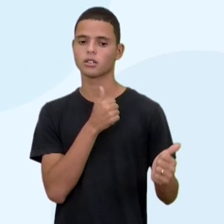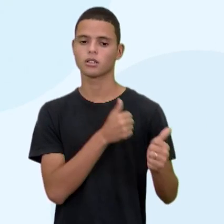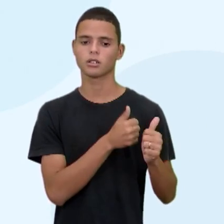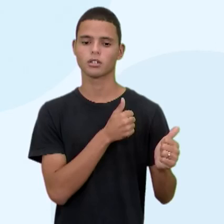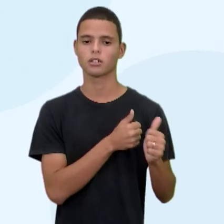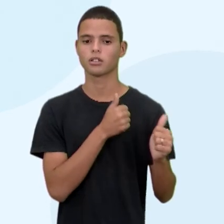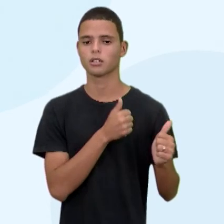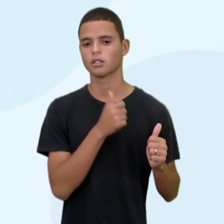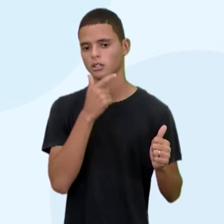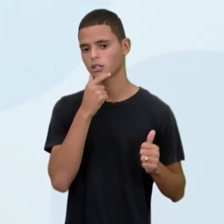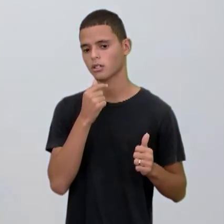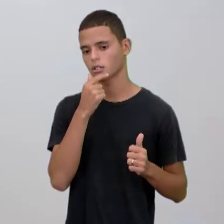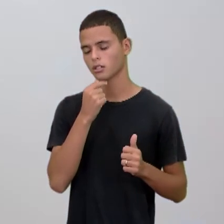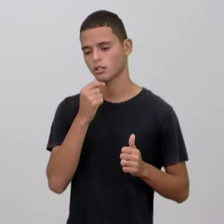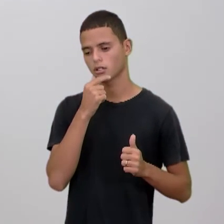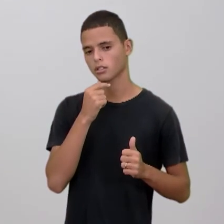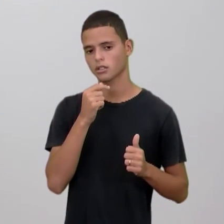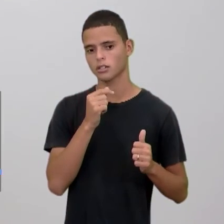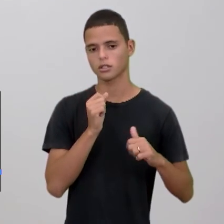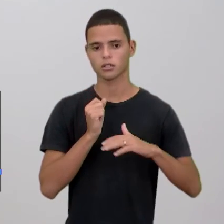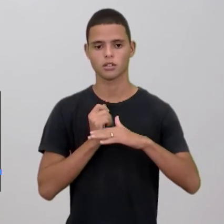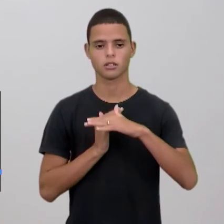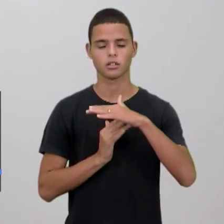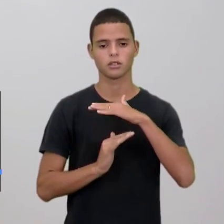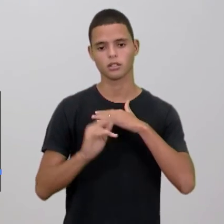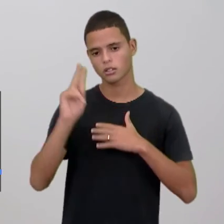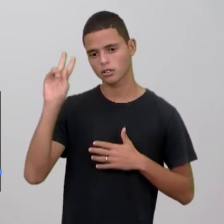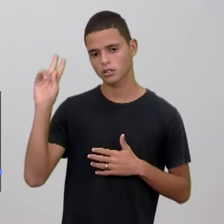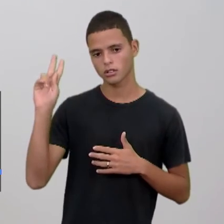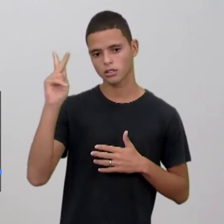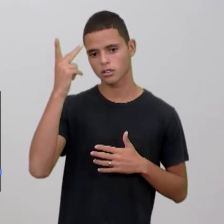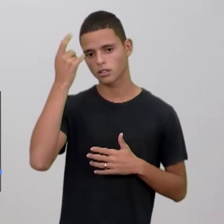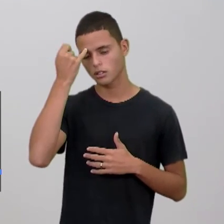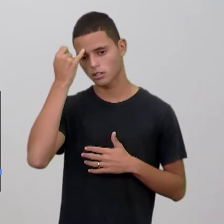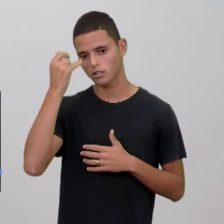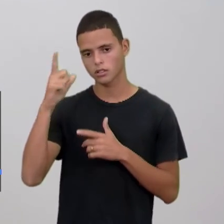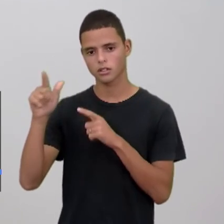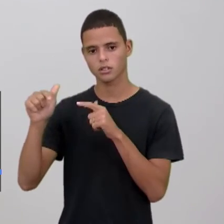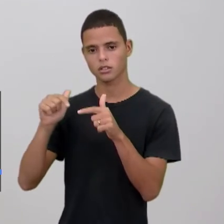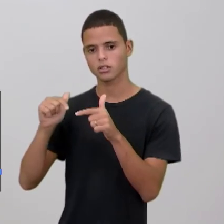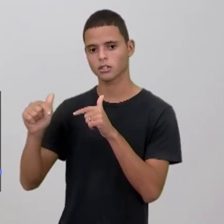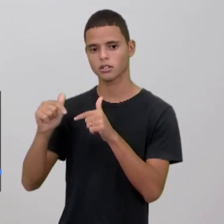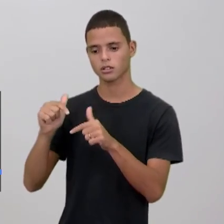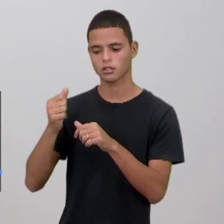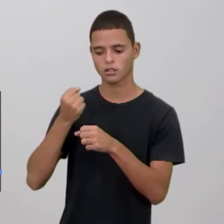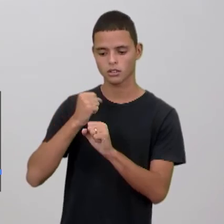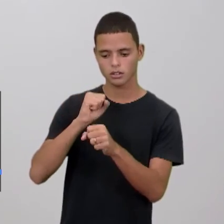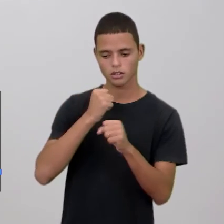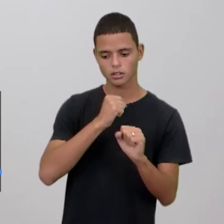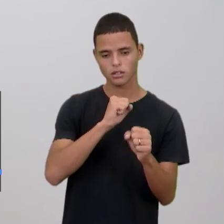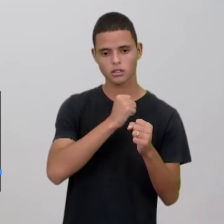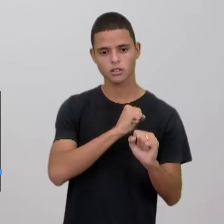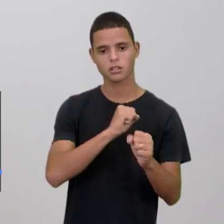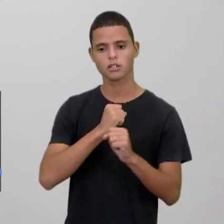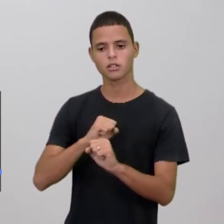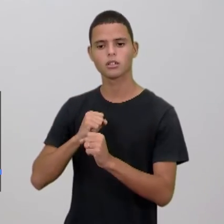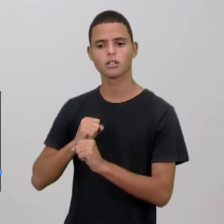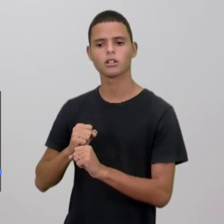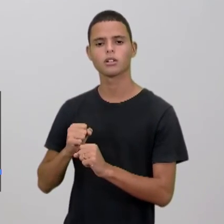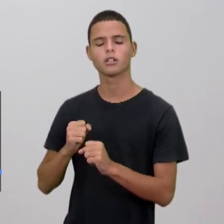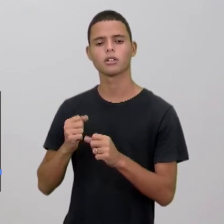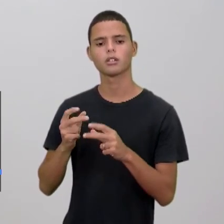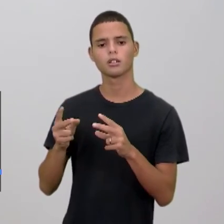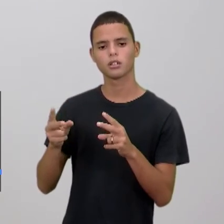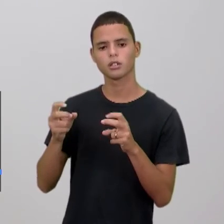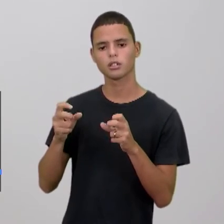um refugiado haitiano. Ele trabalhava como pessoal de limpeza. E eu notei porque